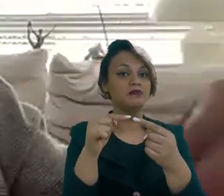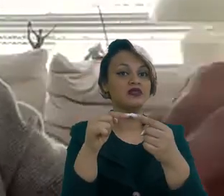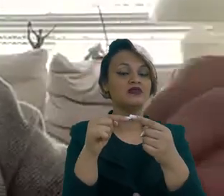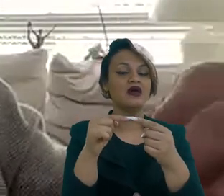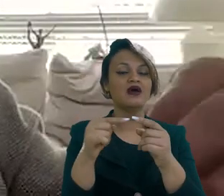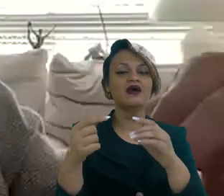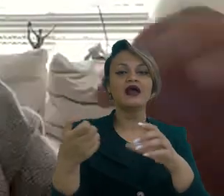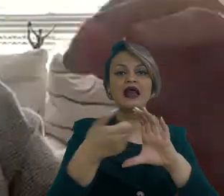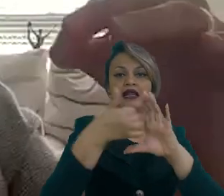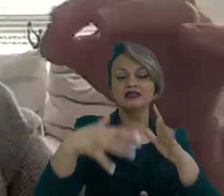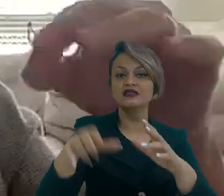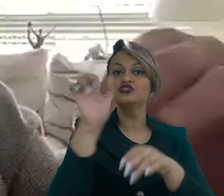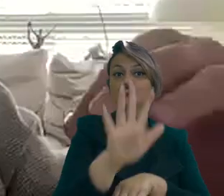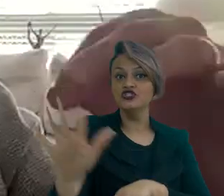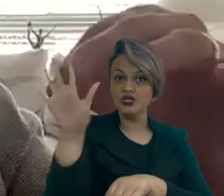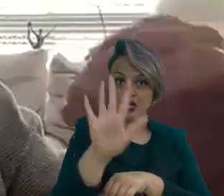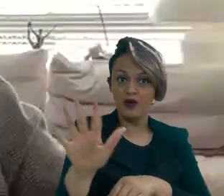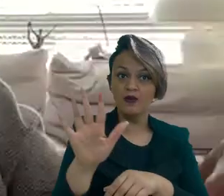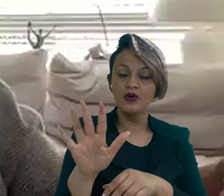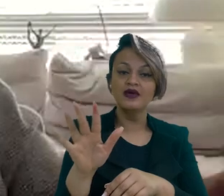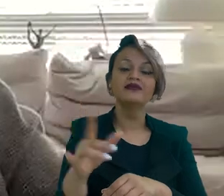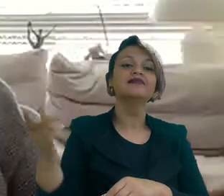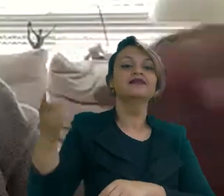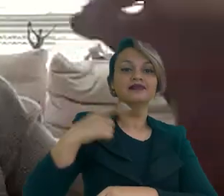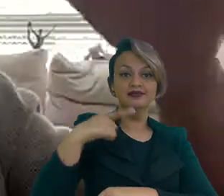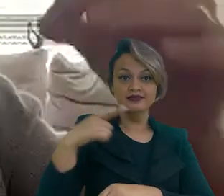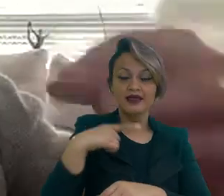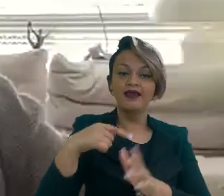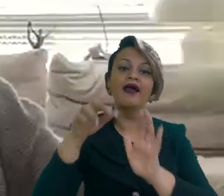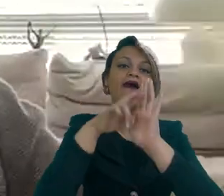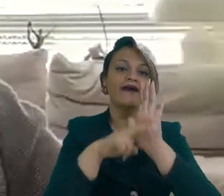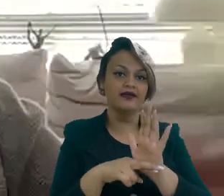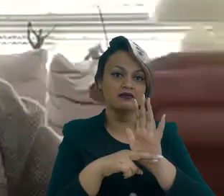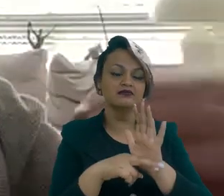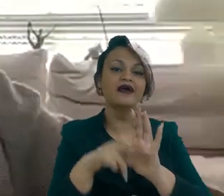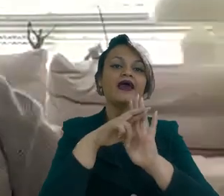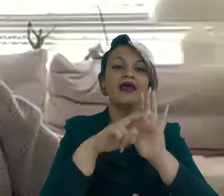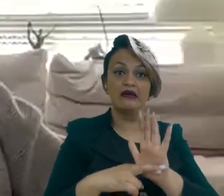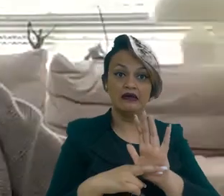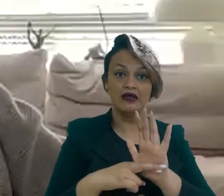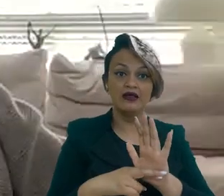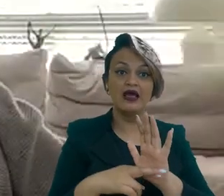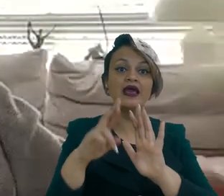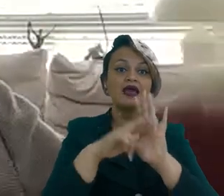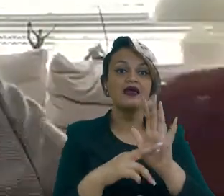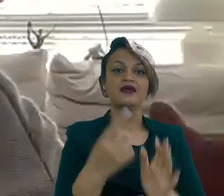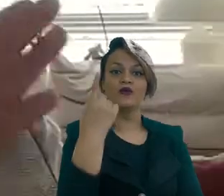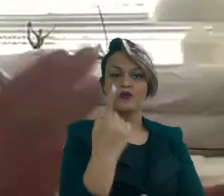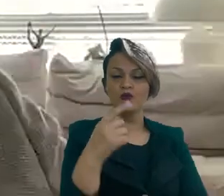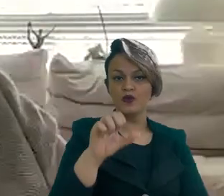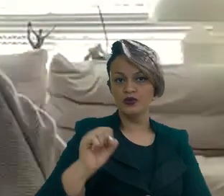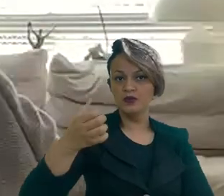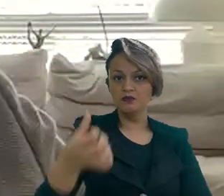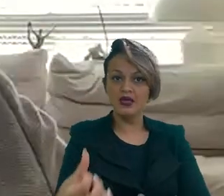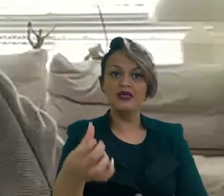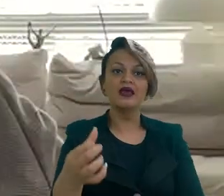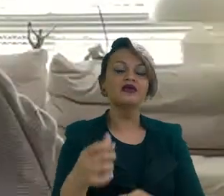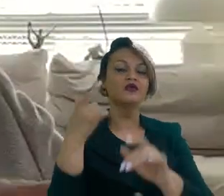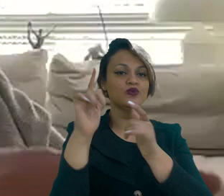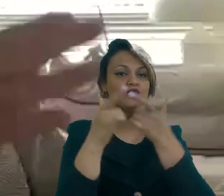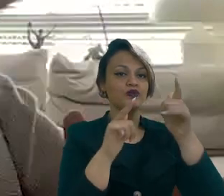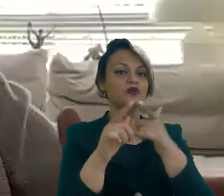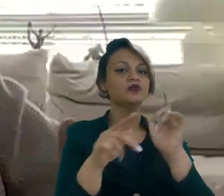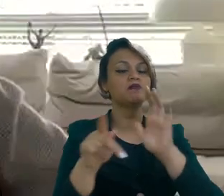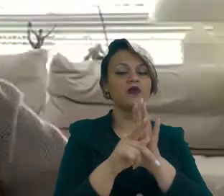abusiva as cláusulas Gerais existe Como regra tanto quanto num 86